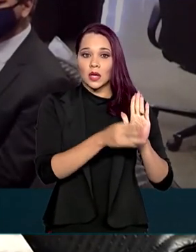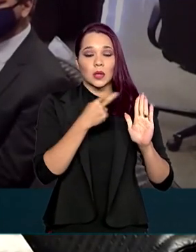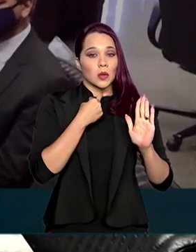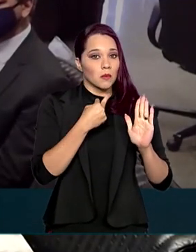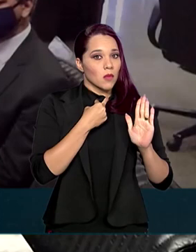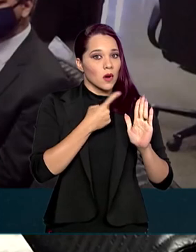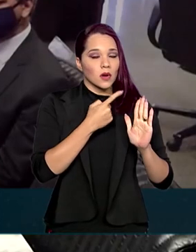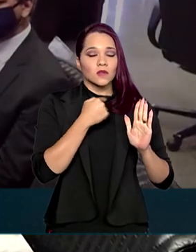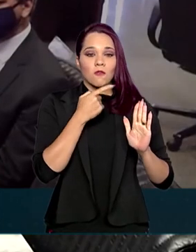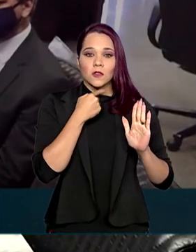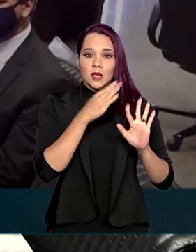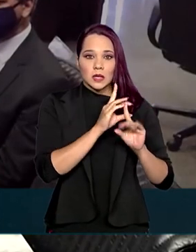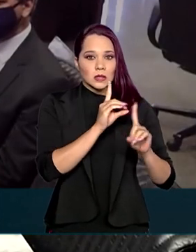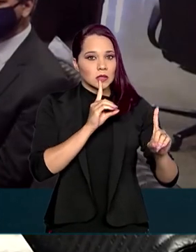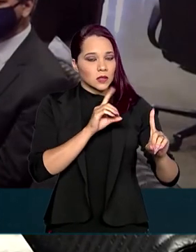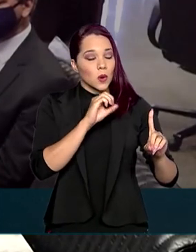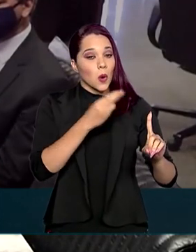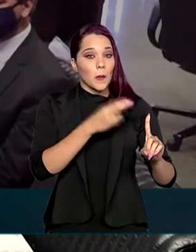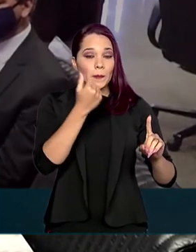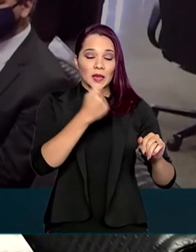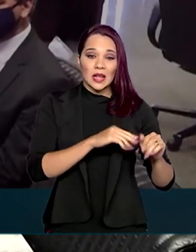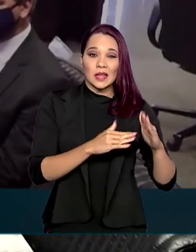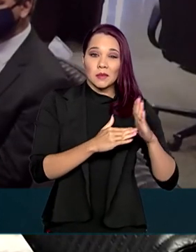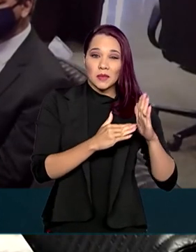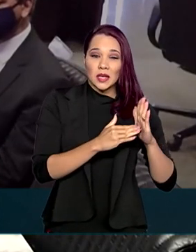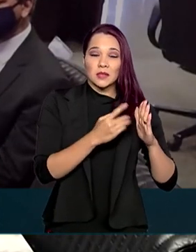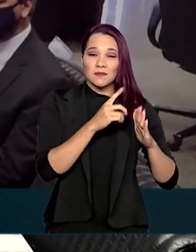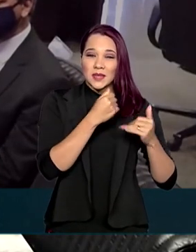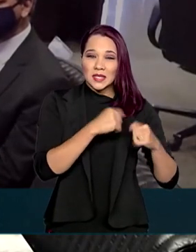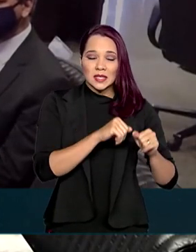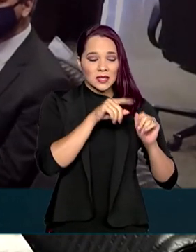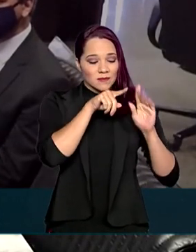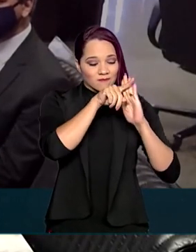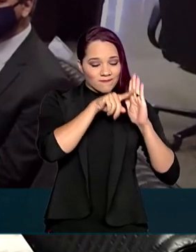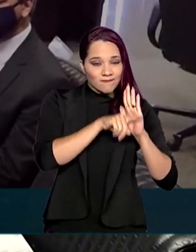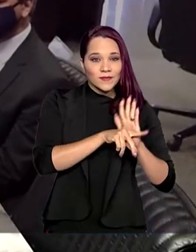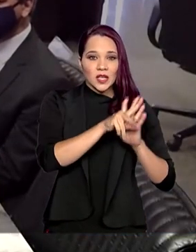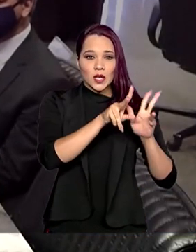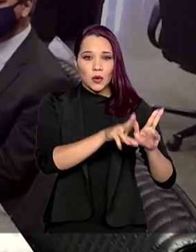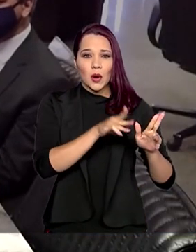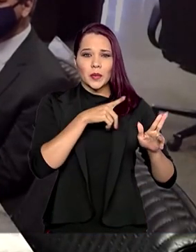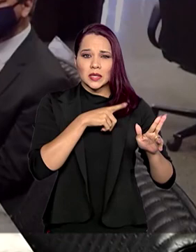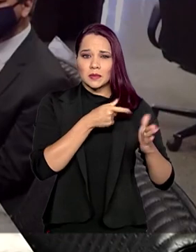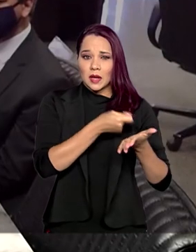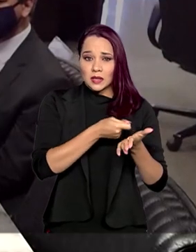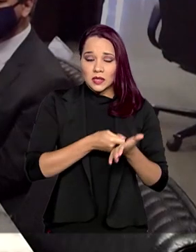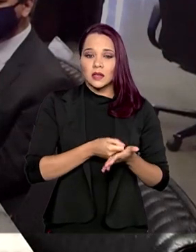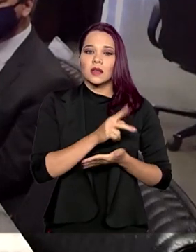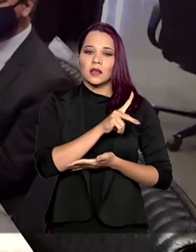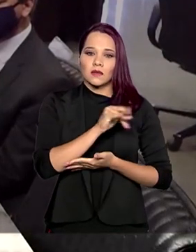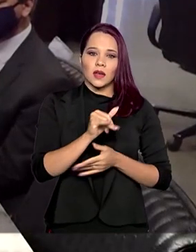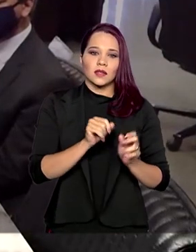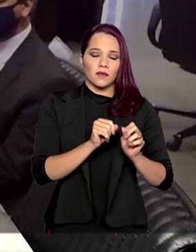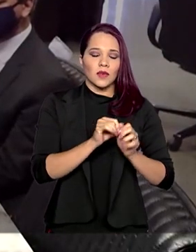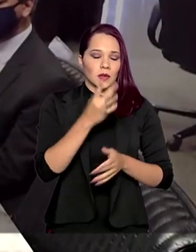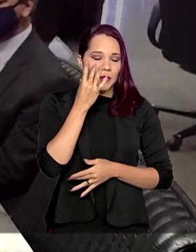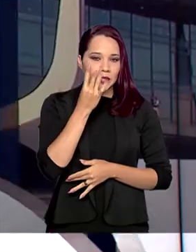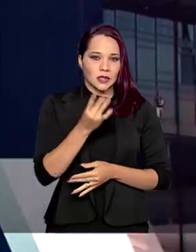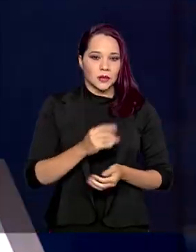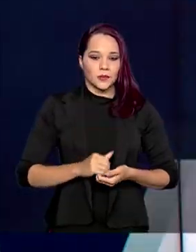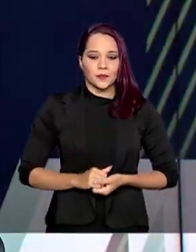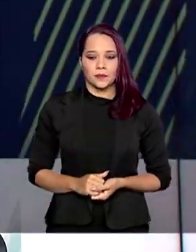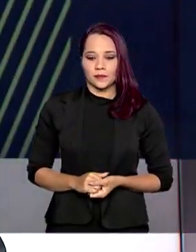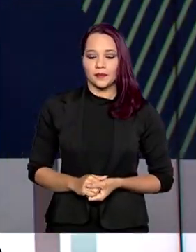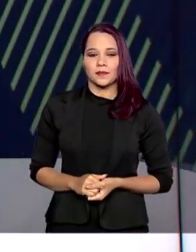ser feitos remotamente ou que têm limitações para serem feitos remotamente, como é o caso da exigência, é que serão feitos presencialmente.